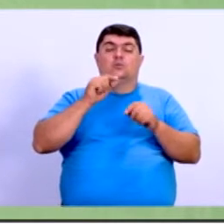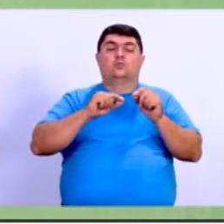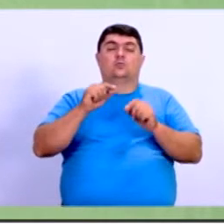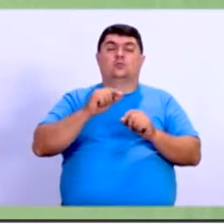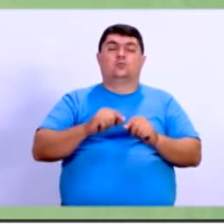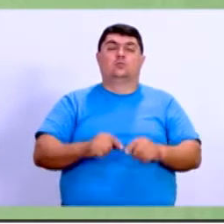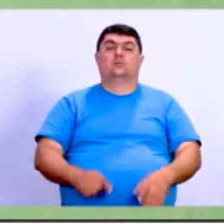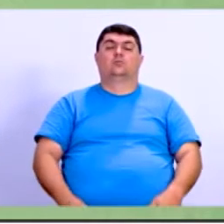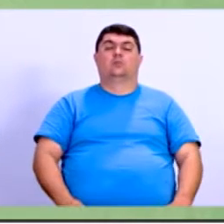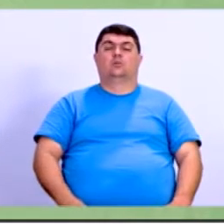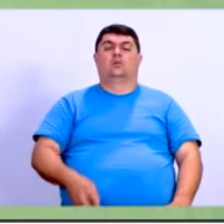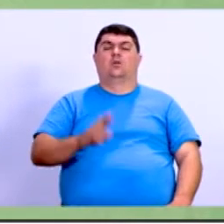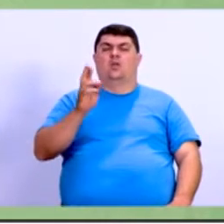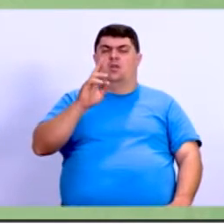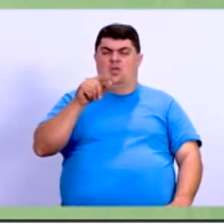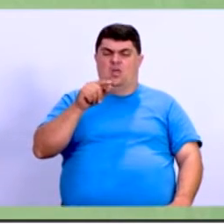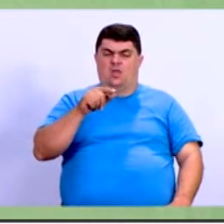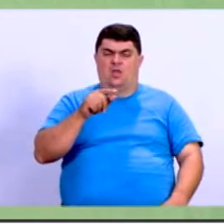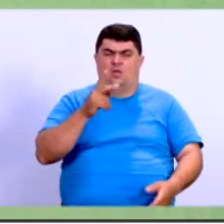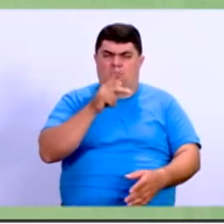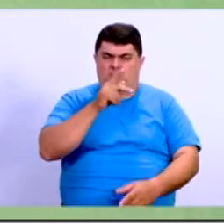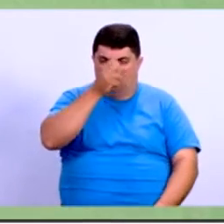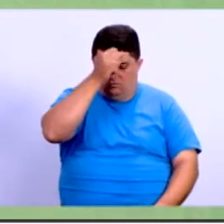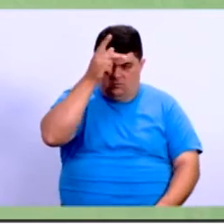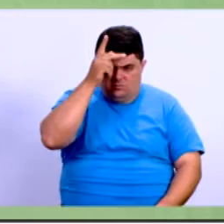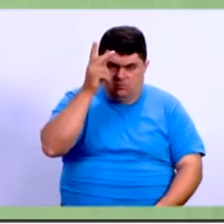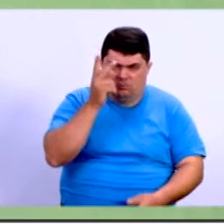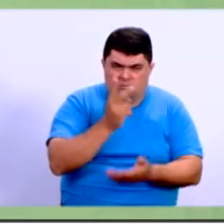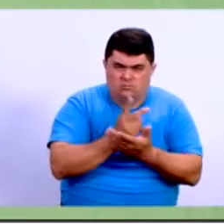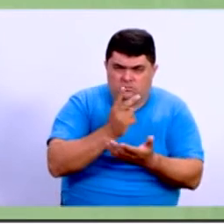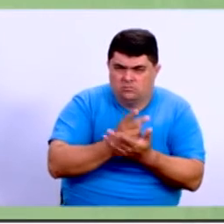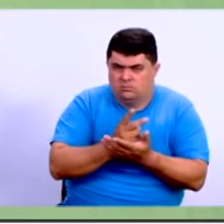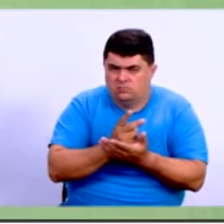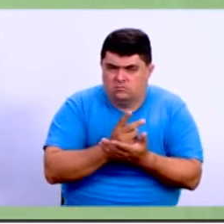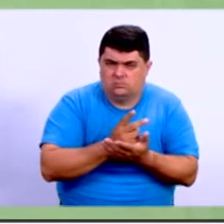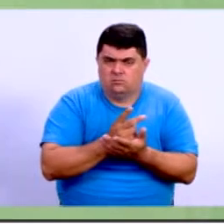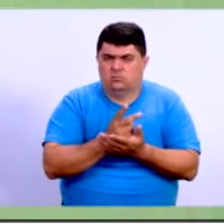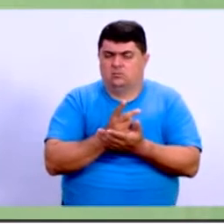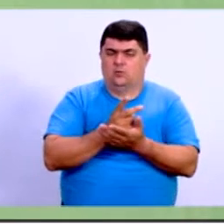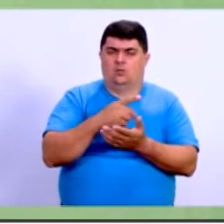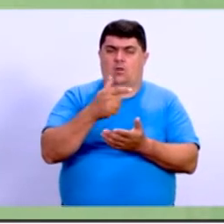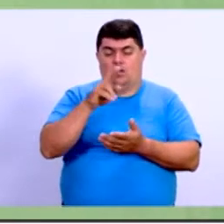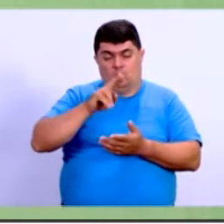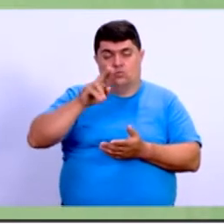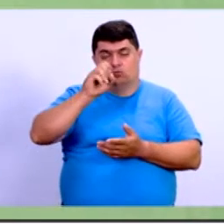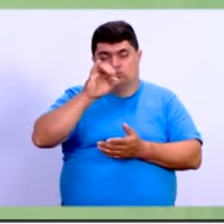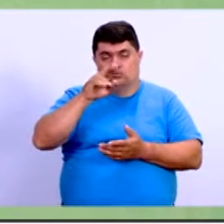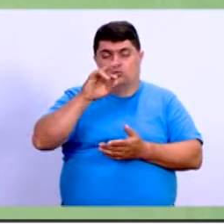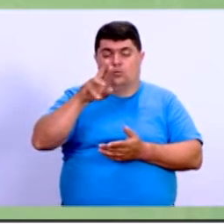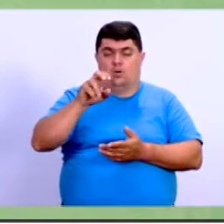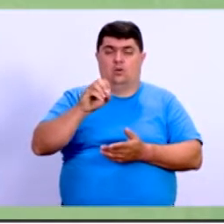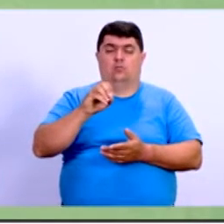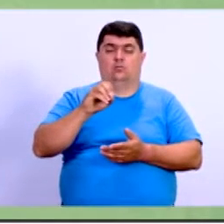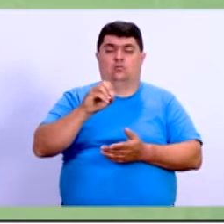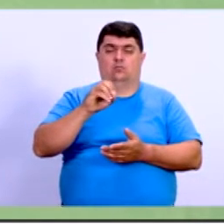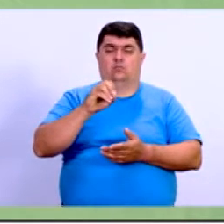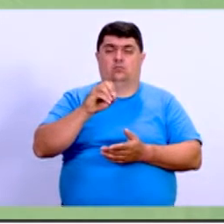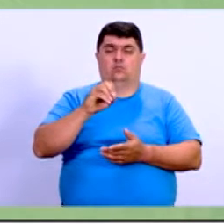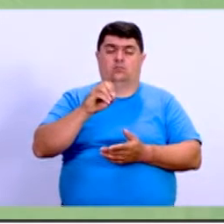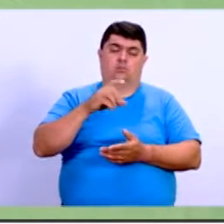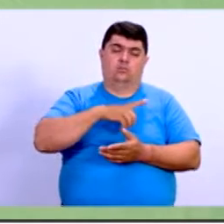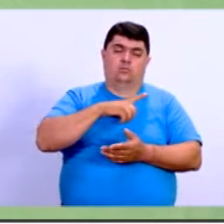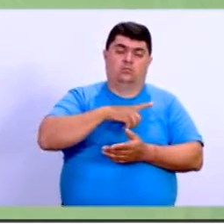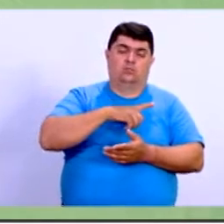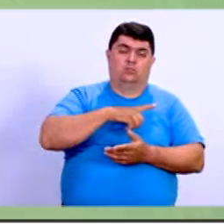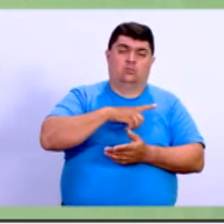Esse carinha aqui, o usuário. E depois, por fim, a gente vai dizer para o usuário quanto